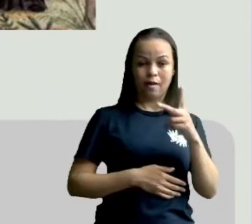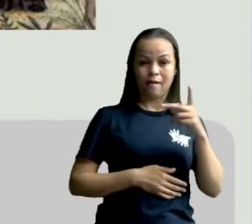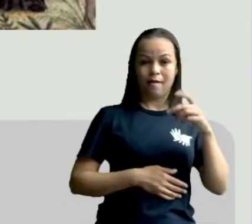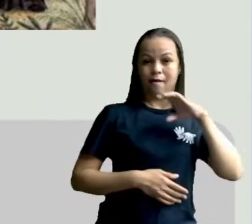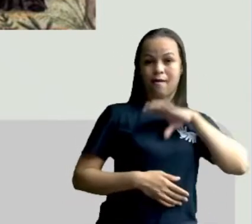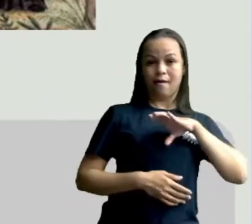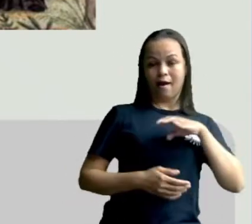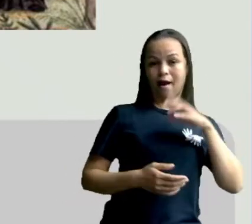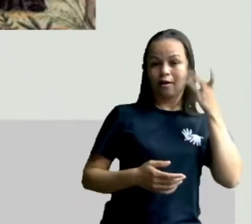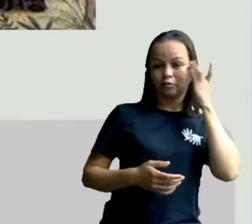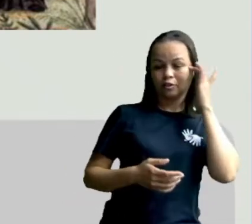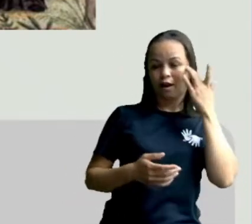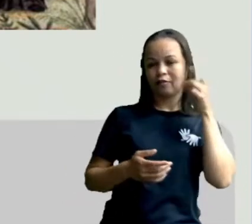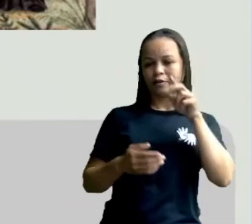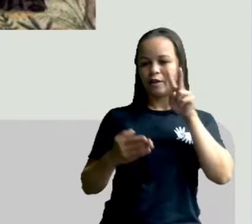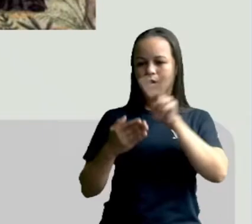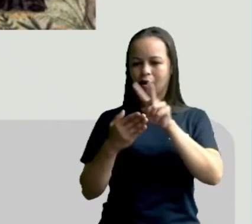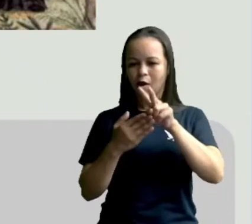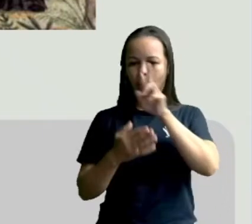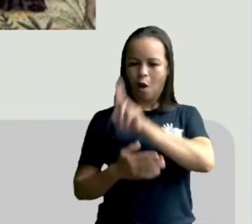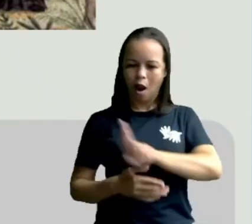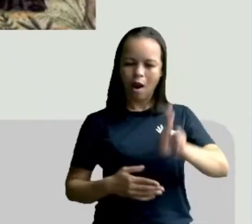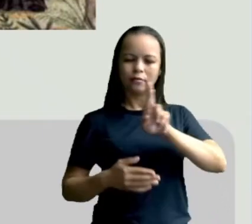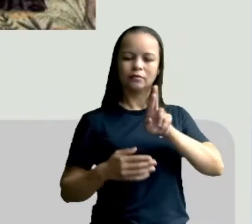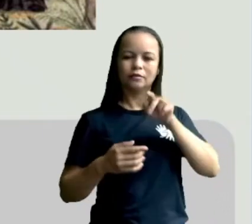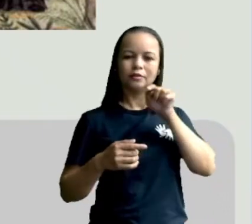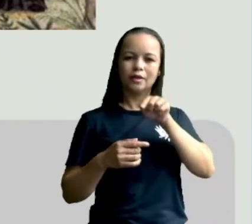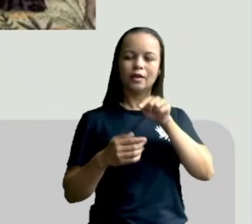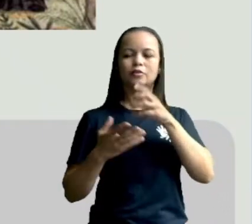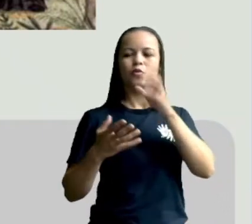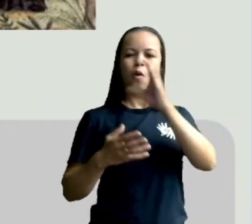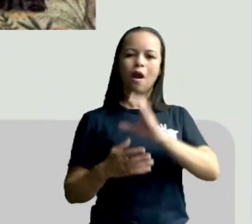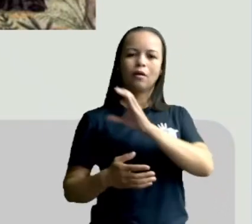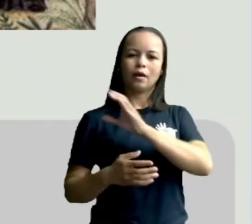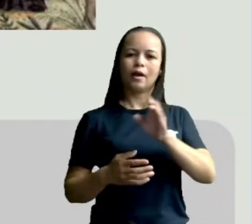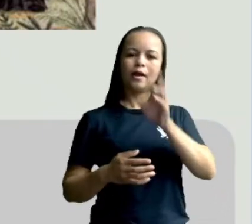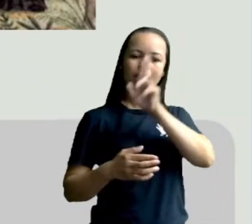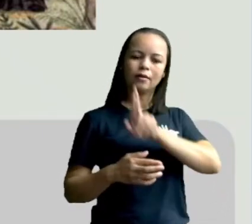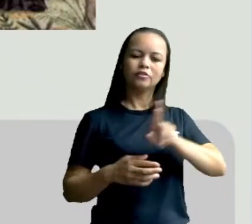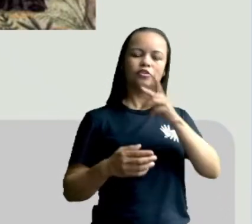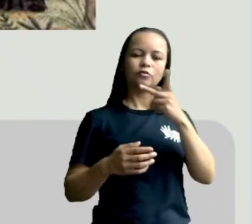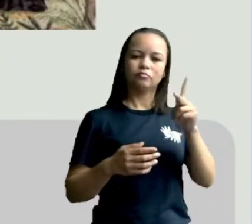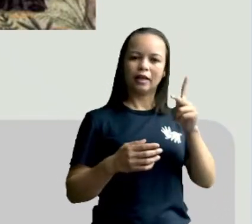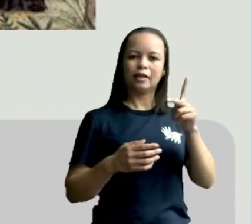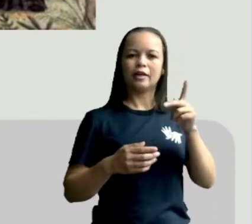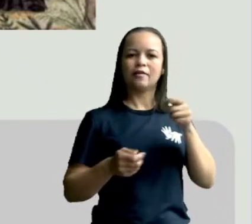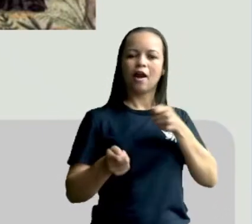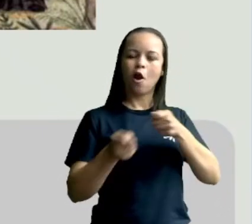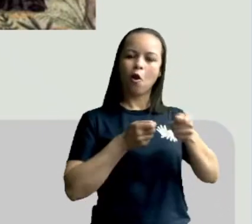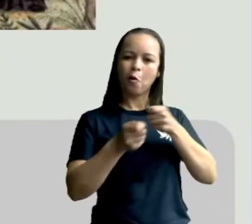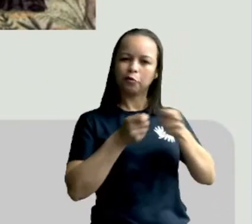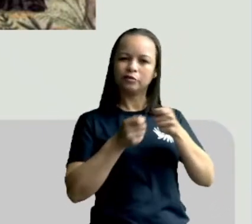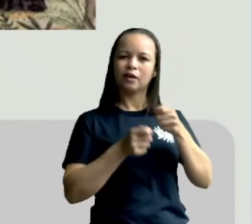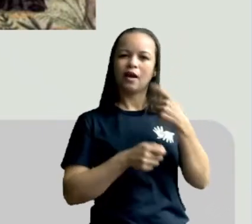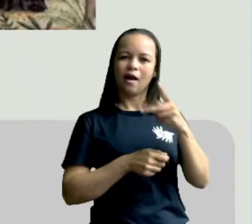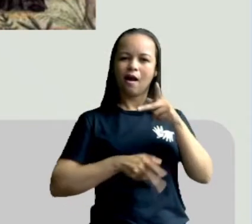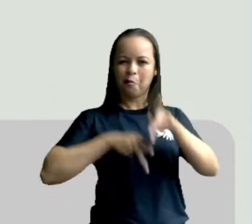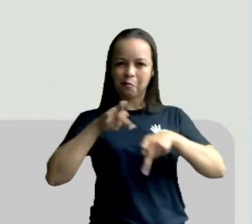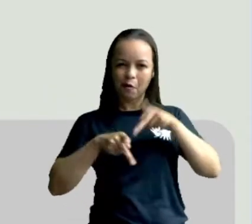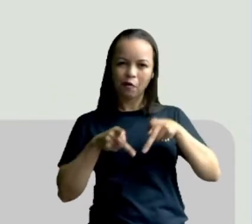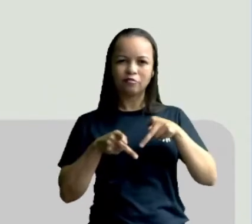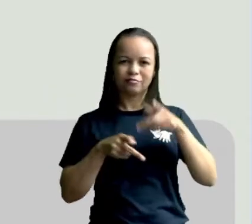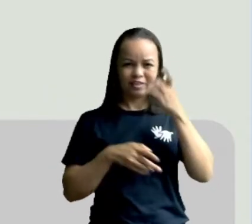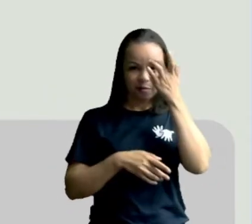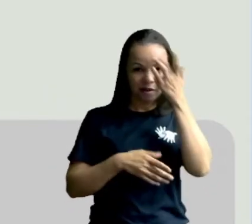os índios, convertendo os índios à religião deles, era mais fácil de controlar esse povo,